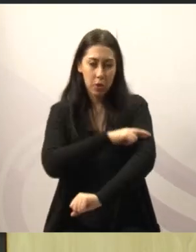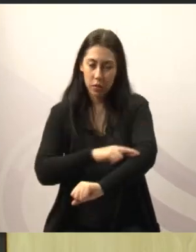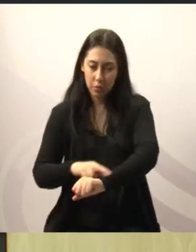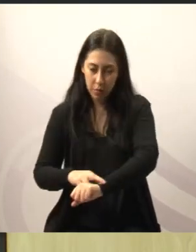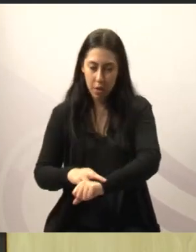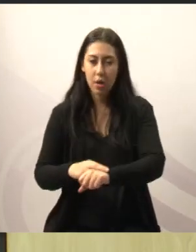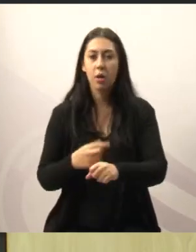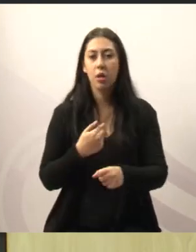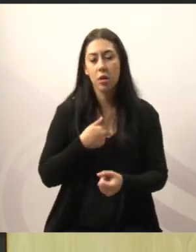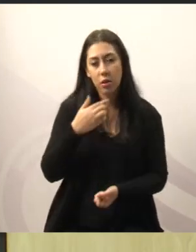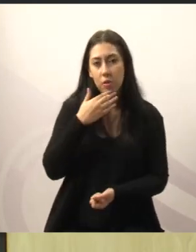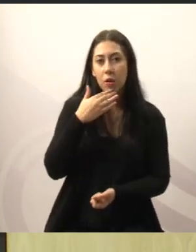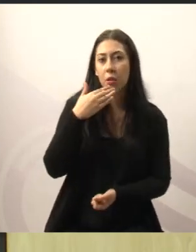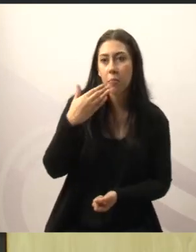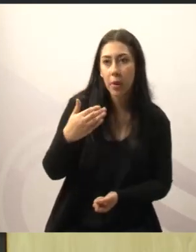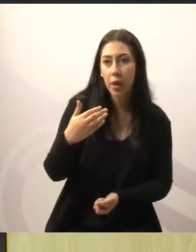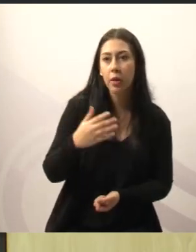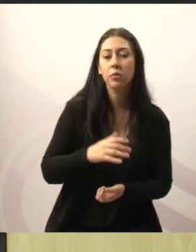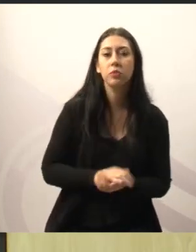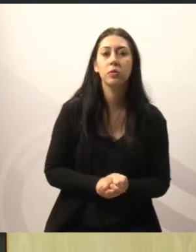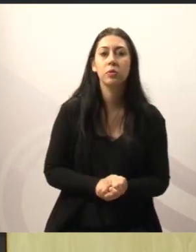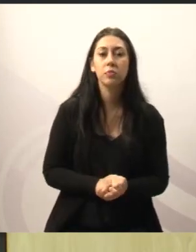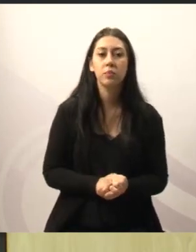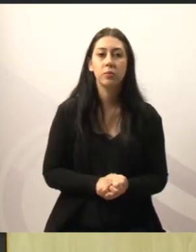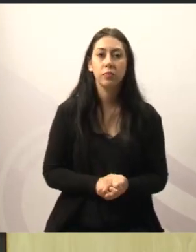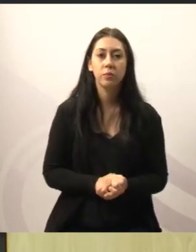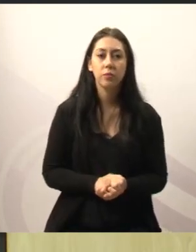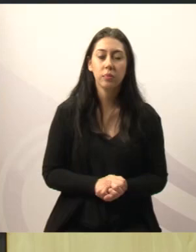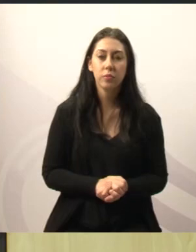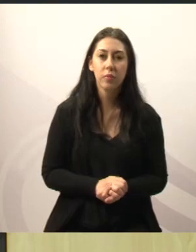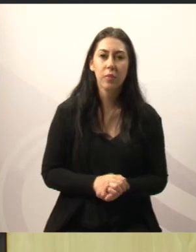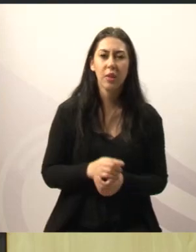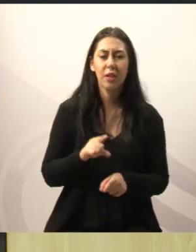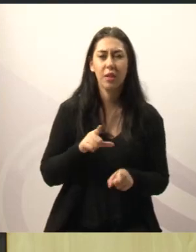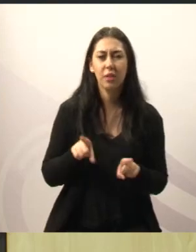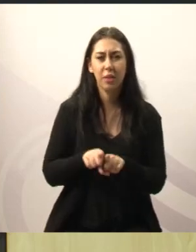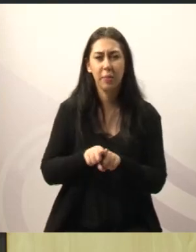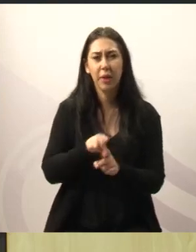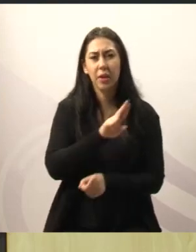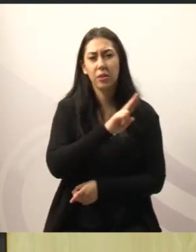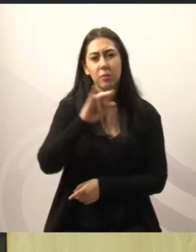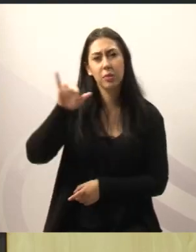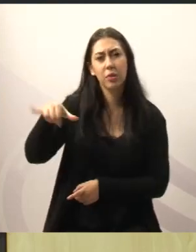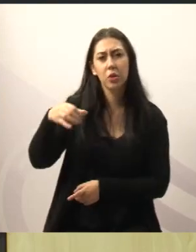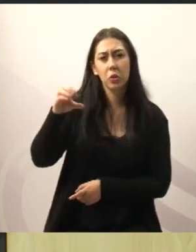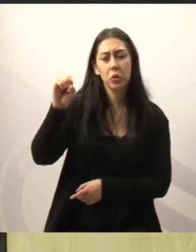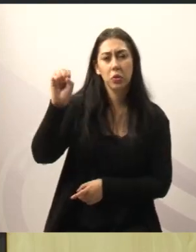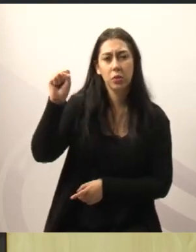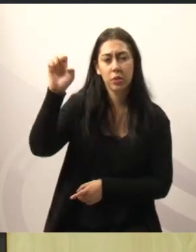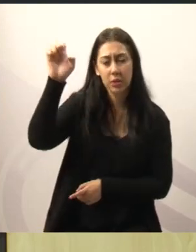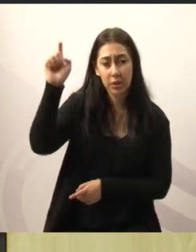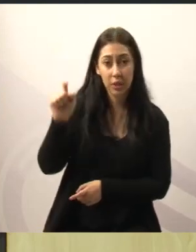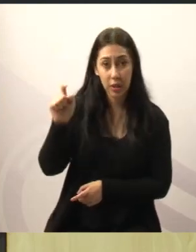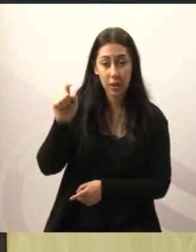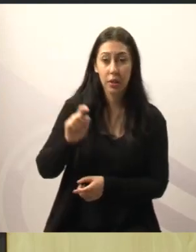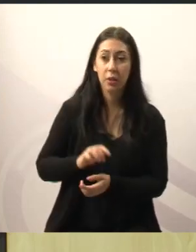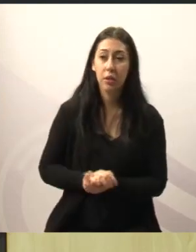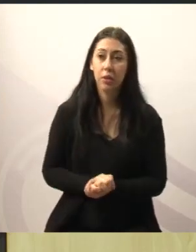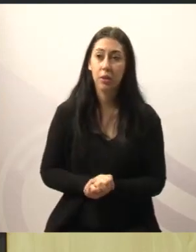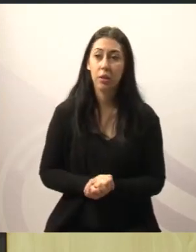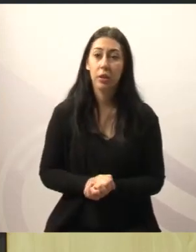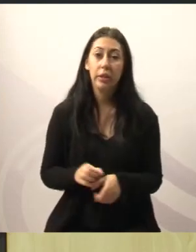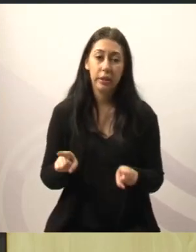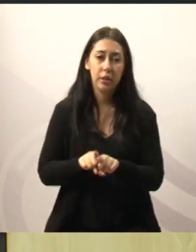aos préstimos do excelentíssimo doutor José Luiz Berdinarski, promotor público de direito do consumidor e cidadania, e